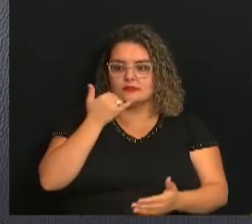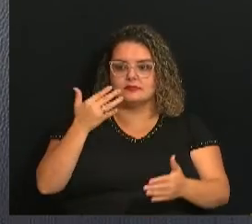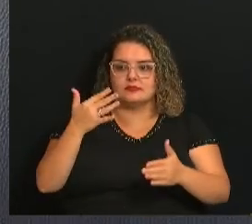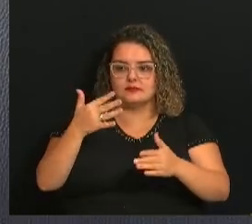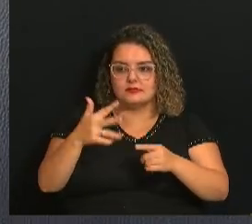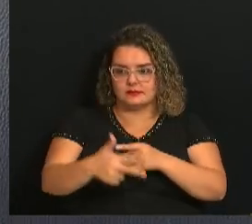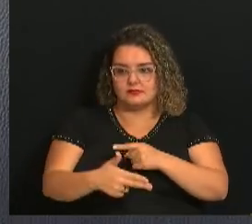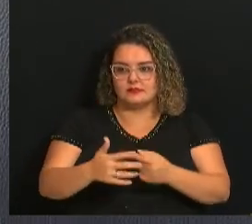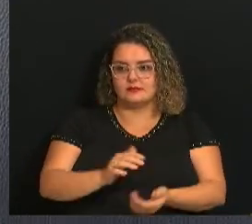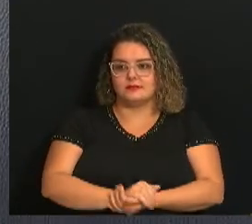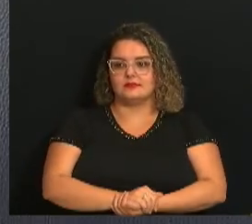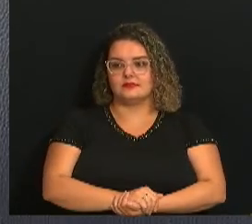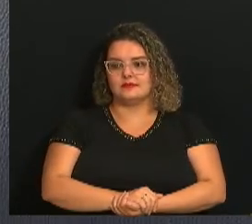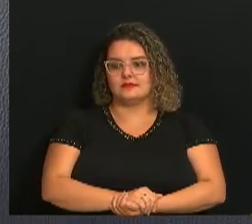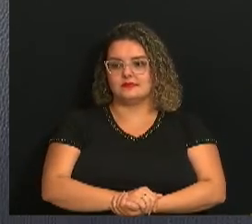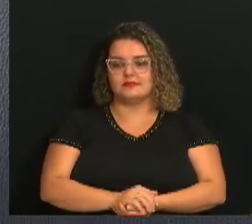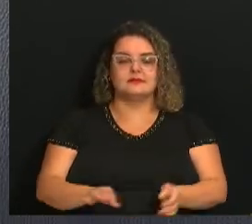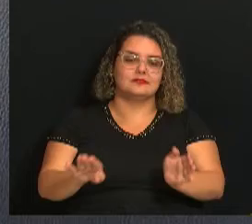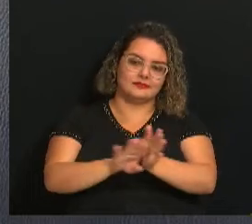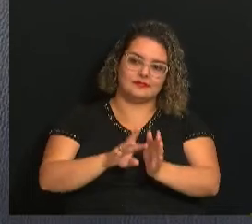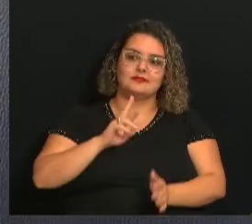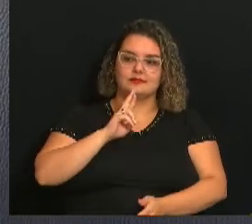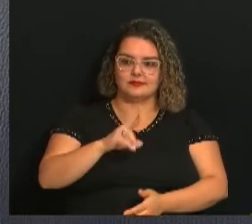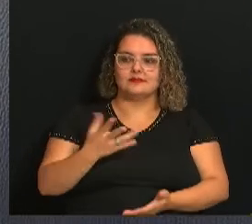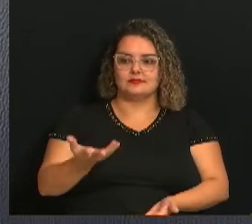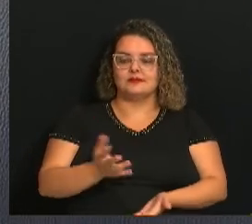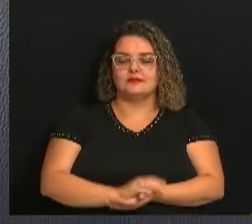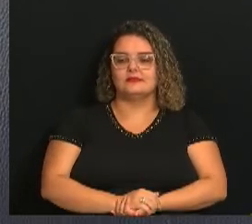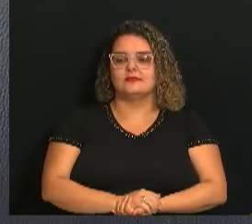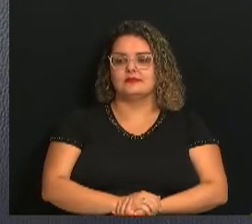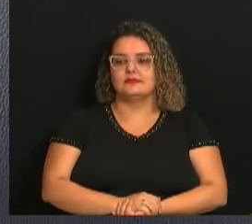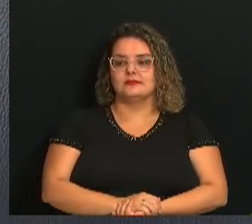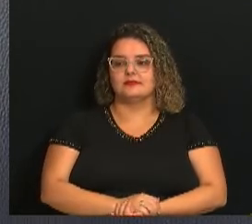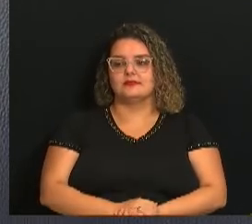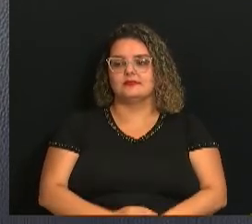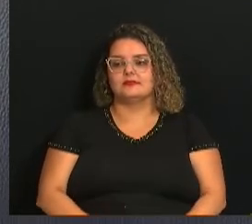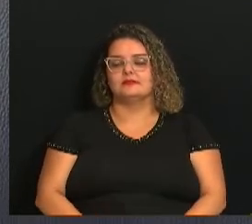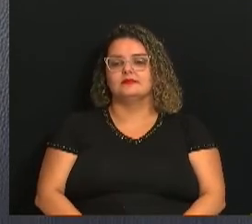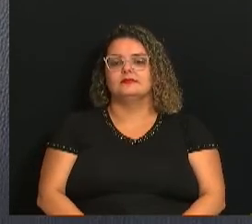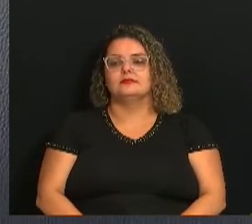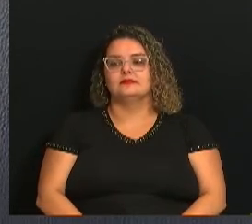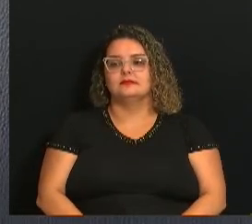porque chegou a pergunta e ia ficar chato se a gente não passasse a pergunta para você.